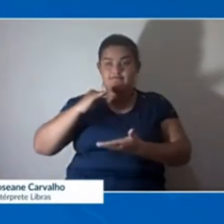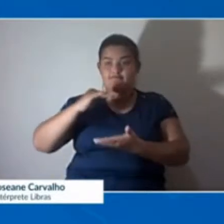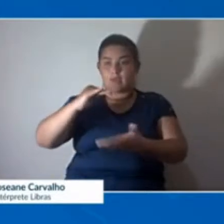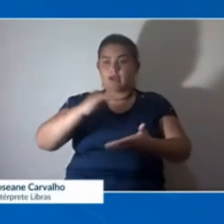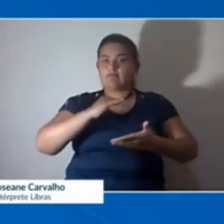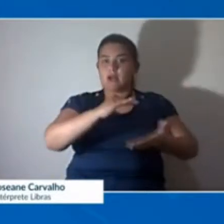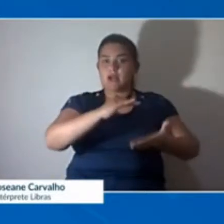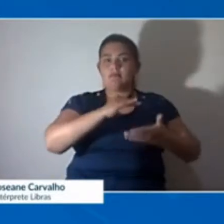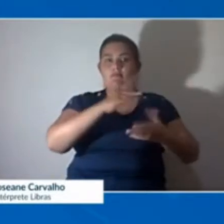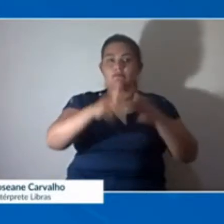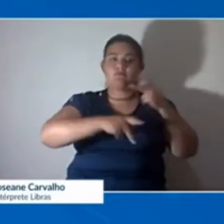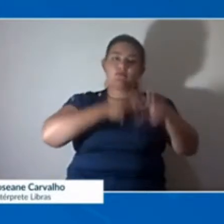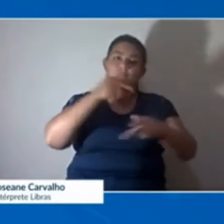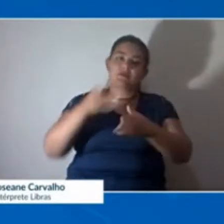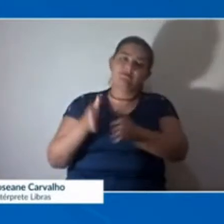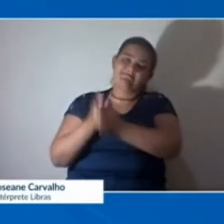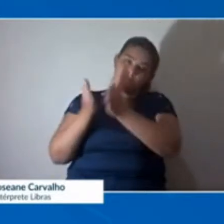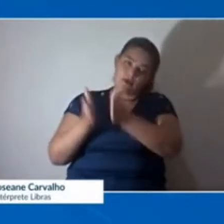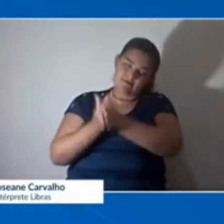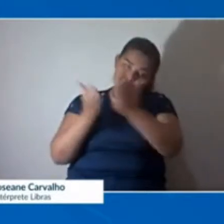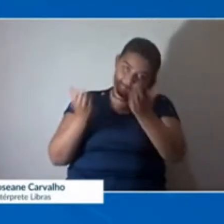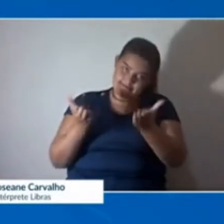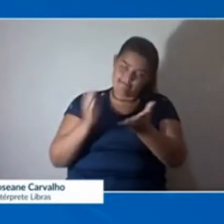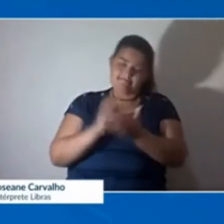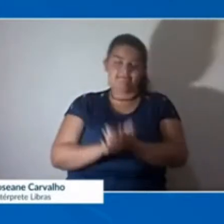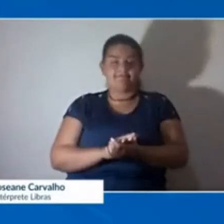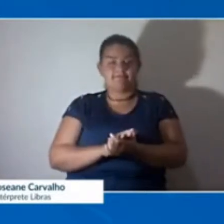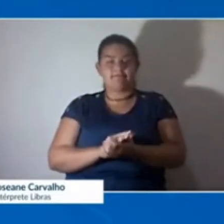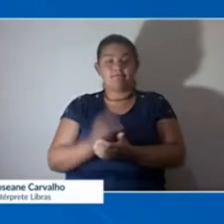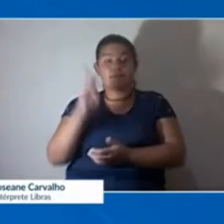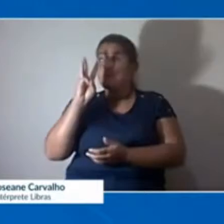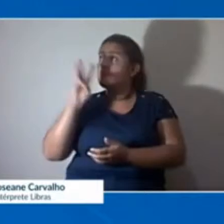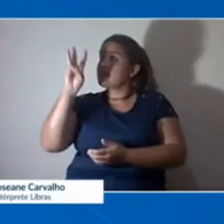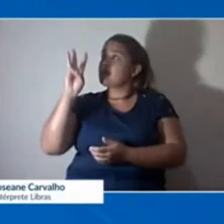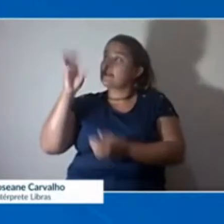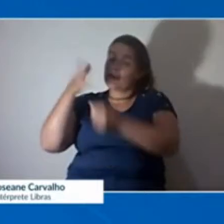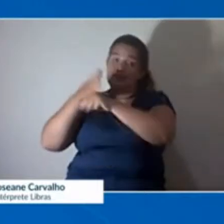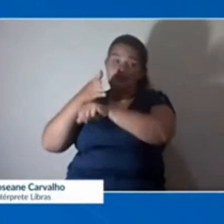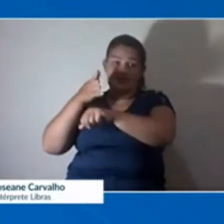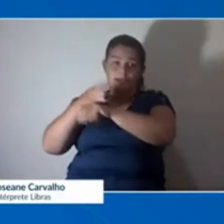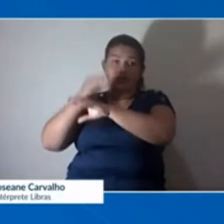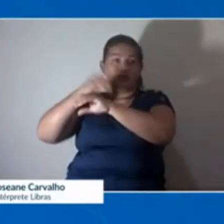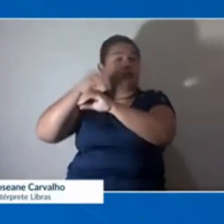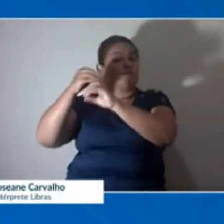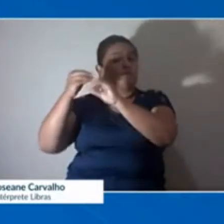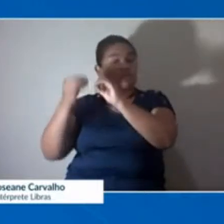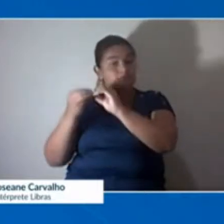situação de vulnerabilidade. Para fazer a doação, é só acessar o site